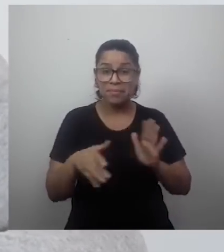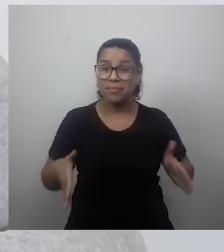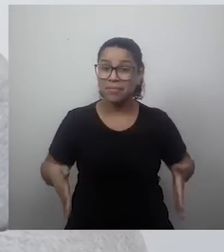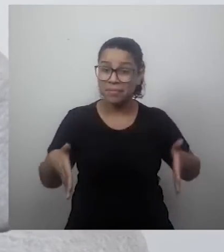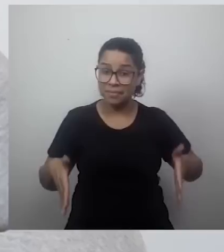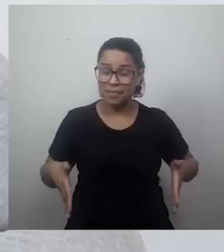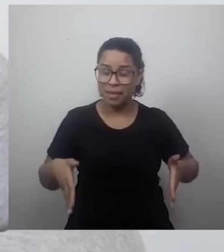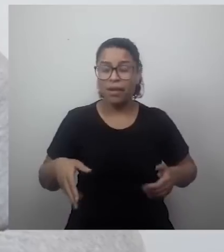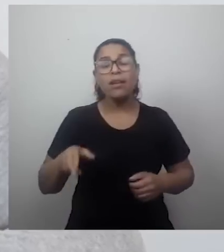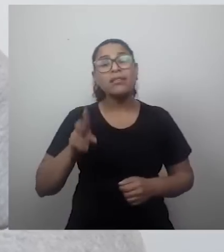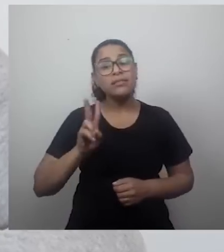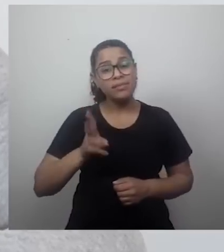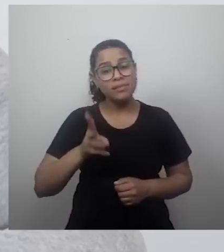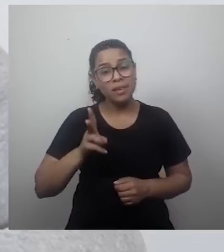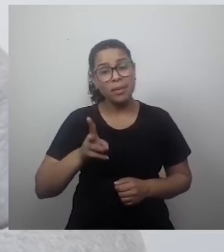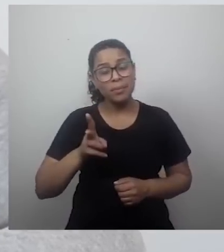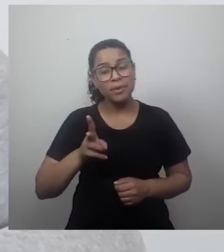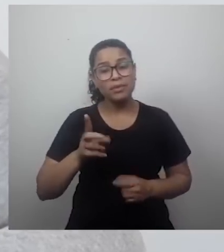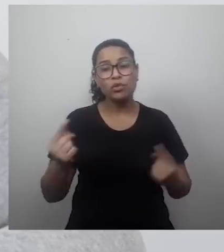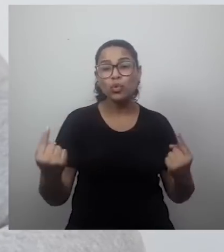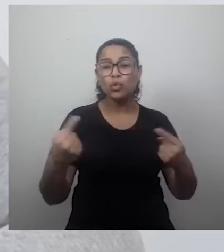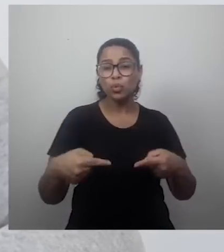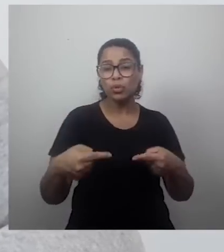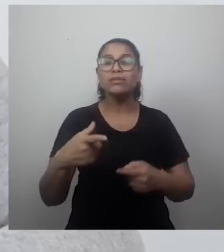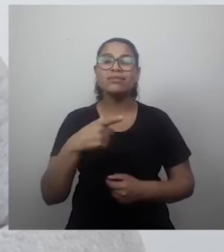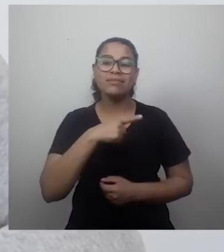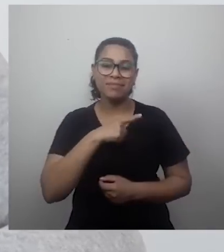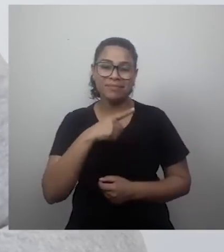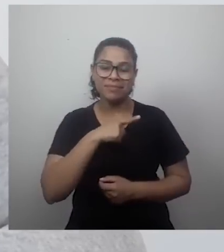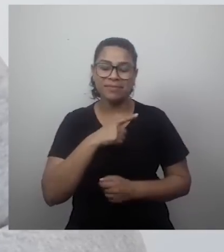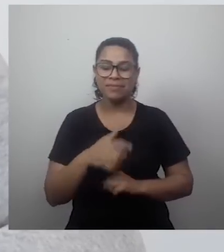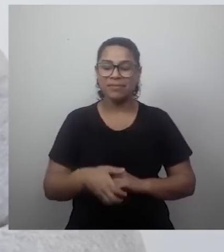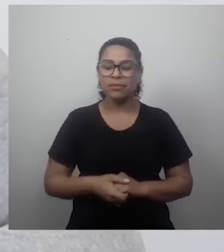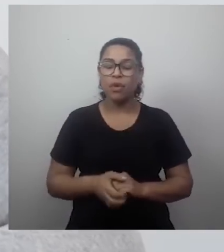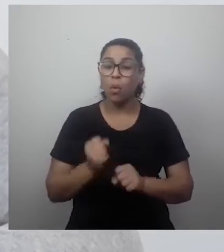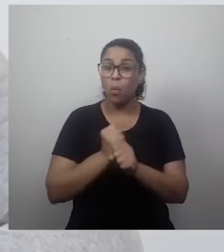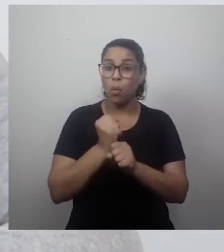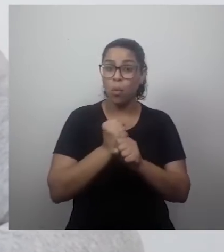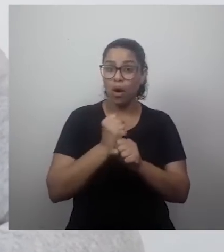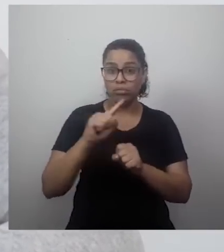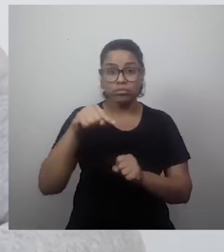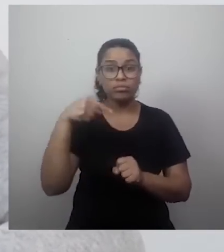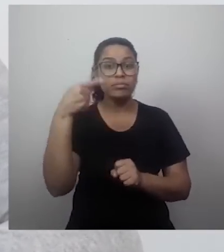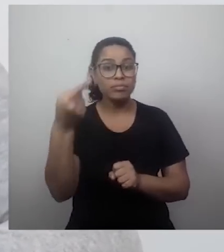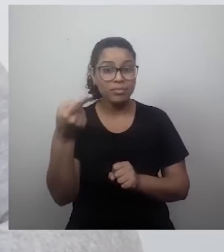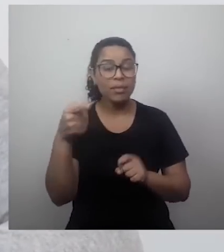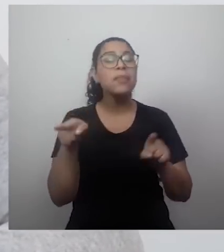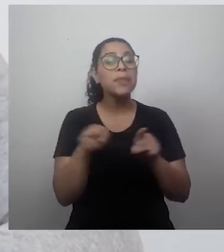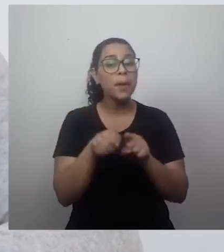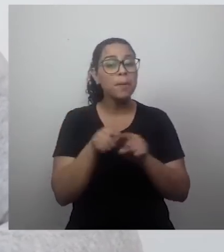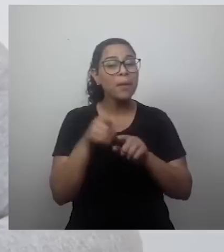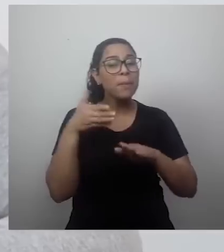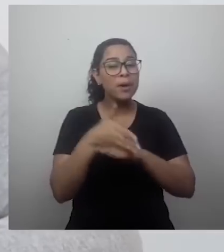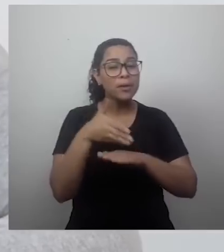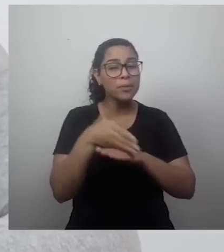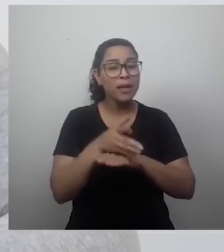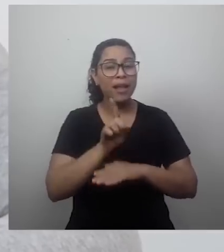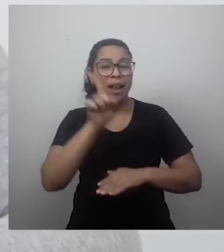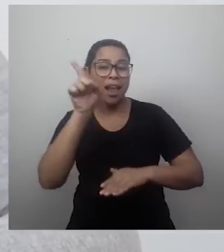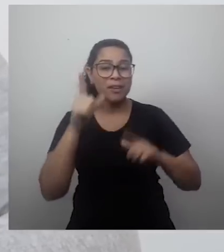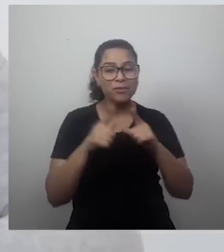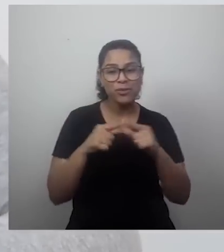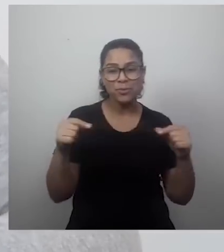de rodas é uma das modalidades que foram disputadas e que o ano que vem também fará parte em